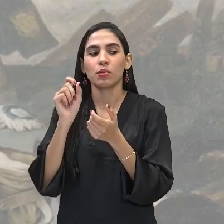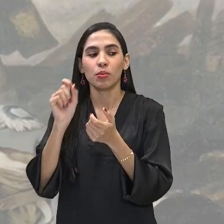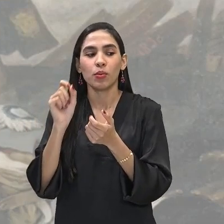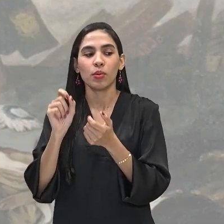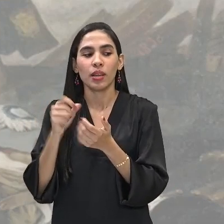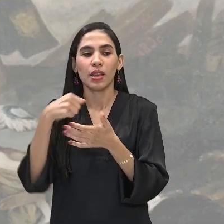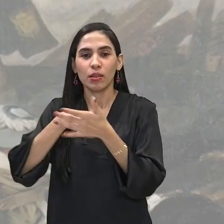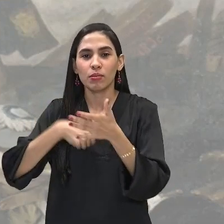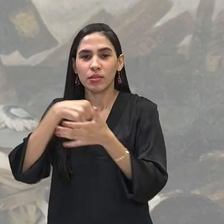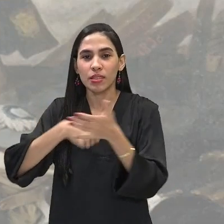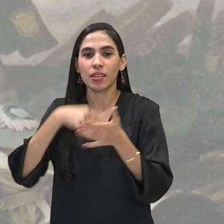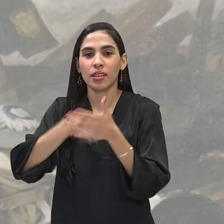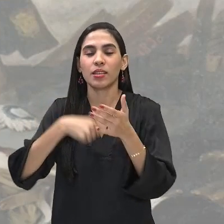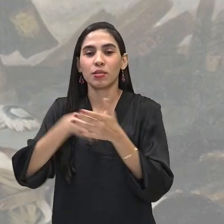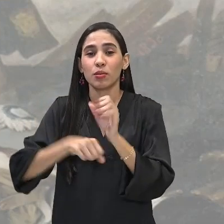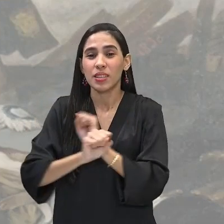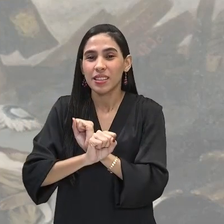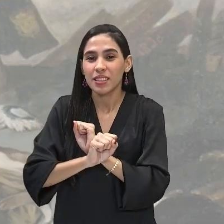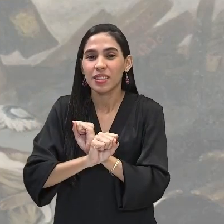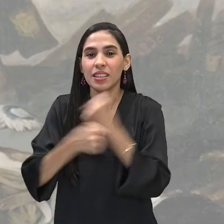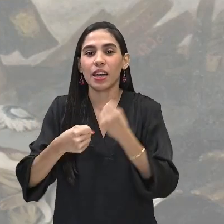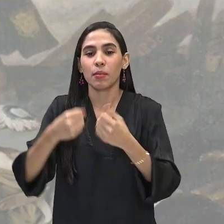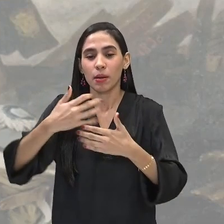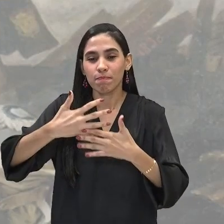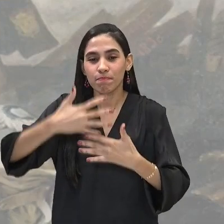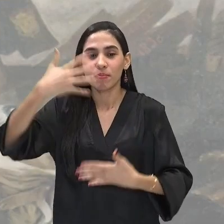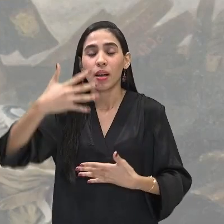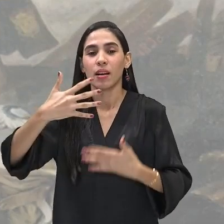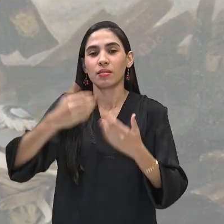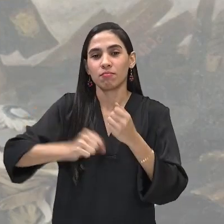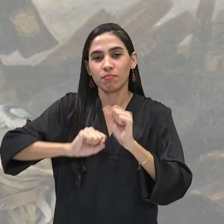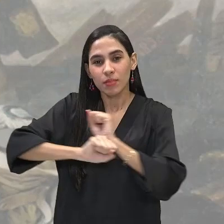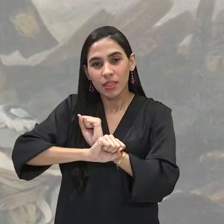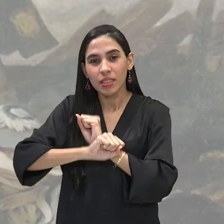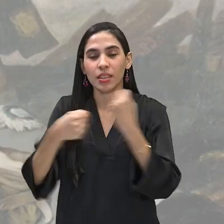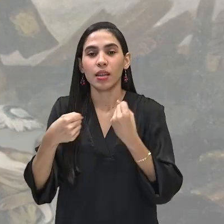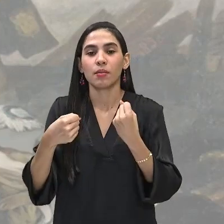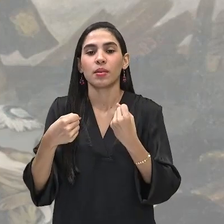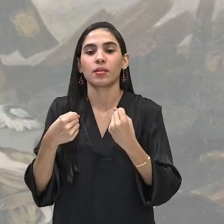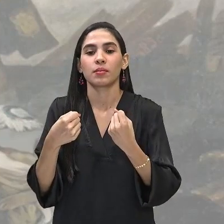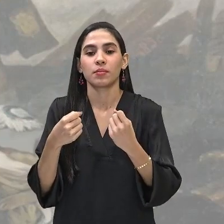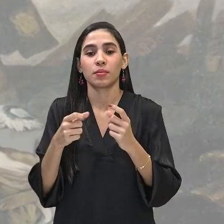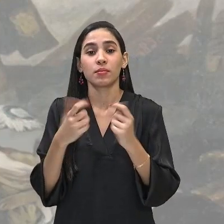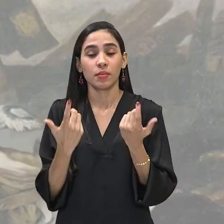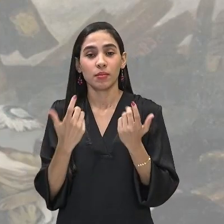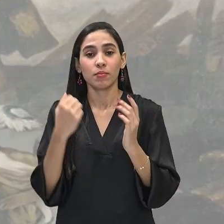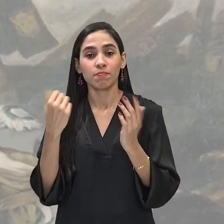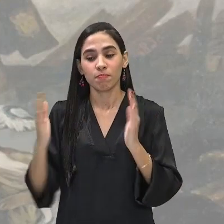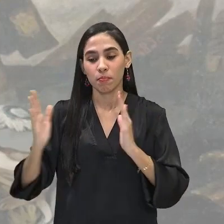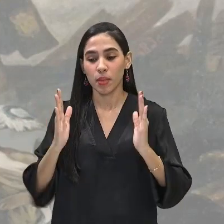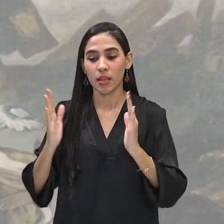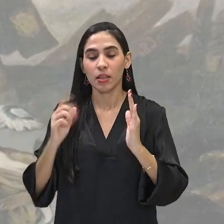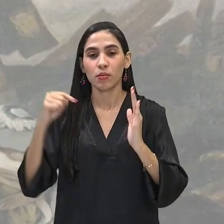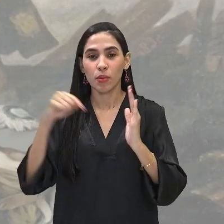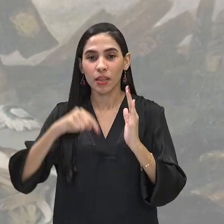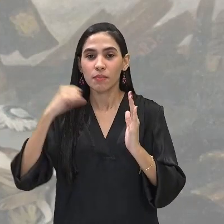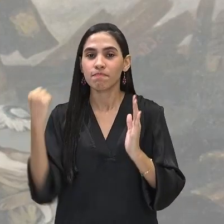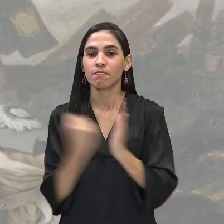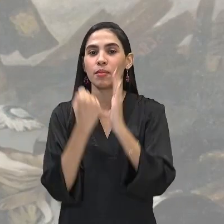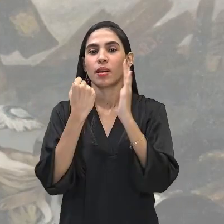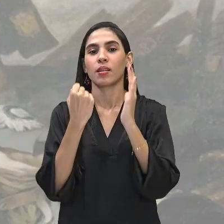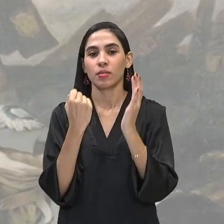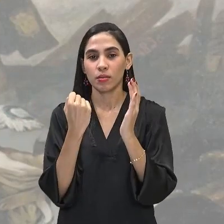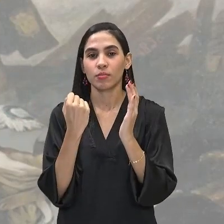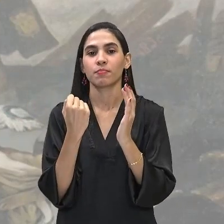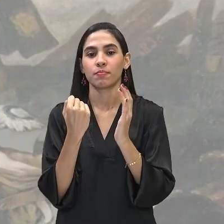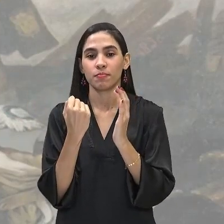republicanos, rompem as barricadas aqui, E esse momento ficou eternizado